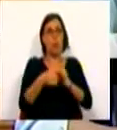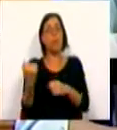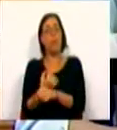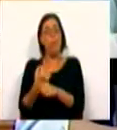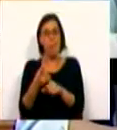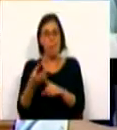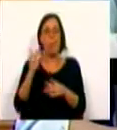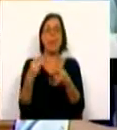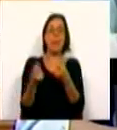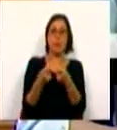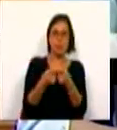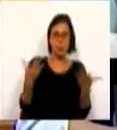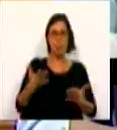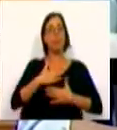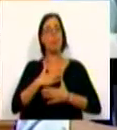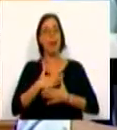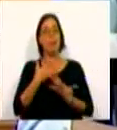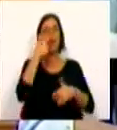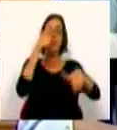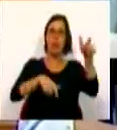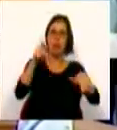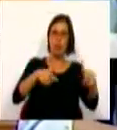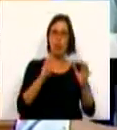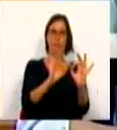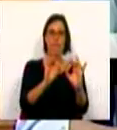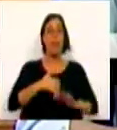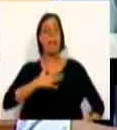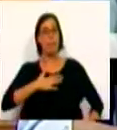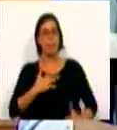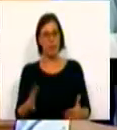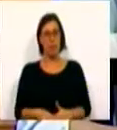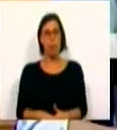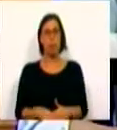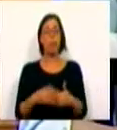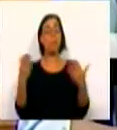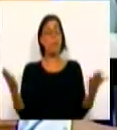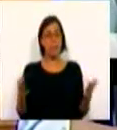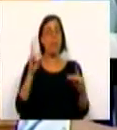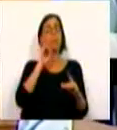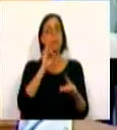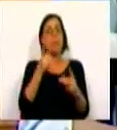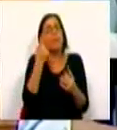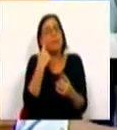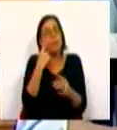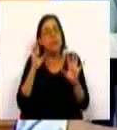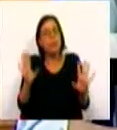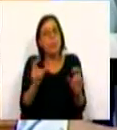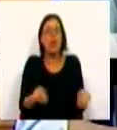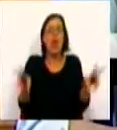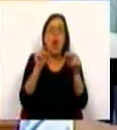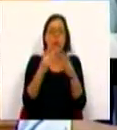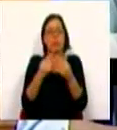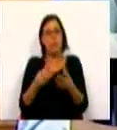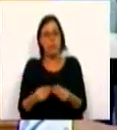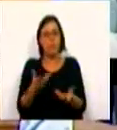serviços mais próximos, mais amigos dos cidadãos e das empresas. Por isso mesmo é importante experimentar novas